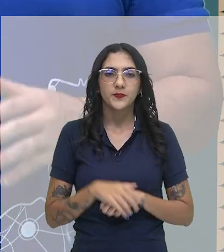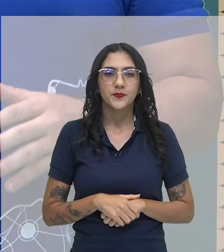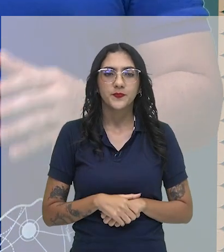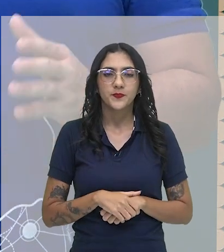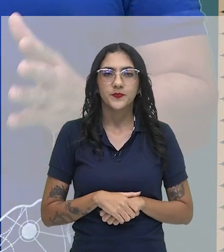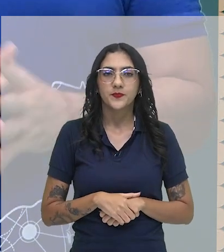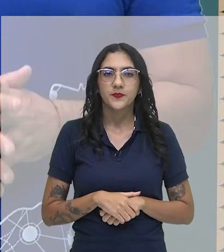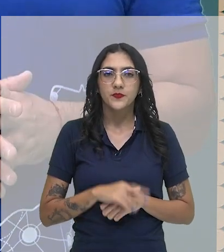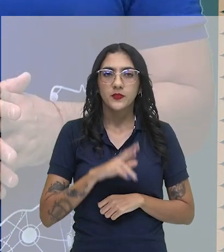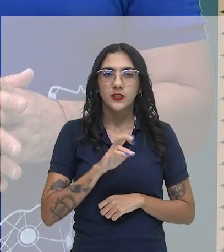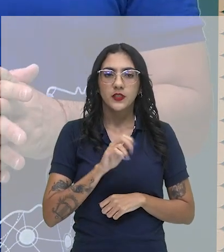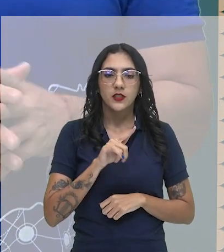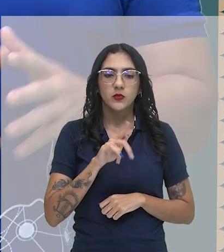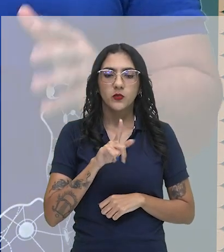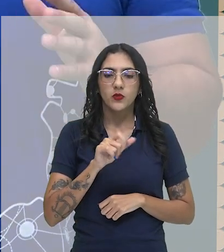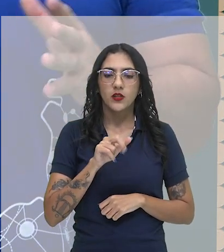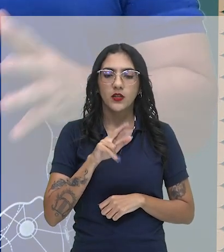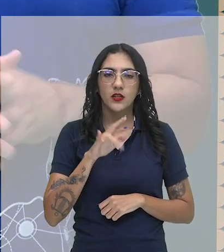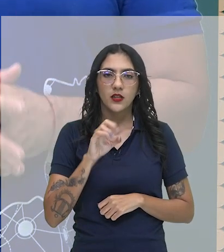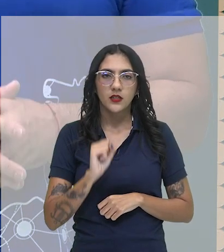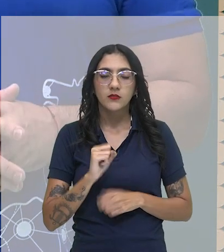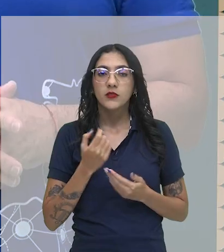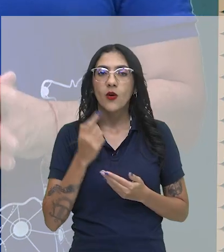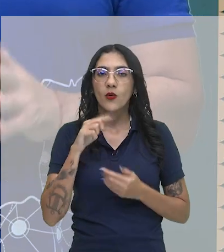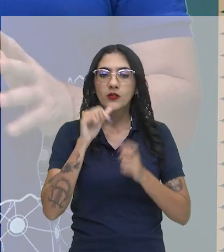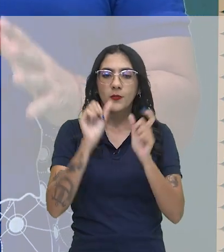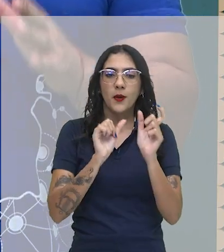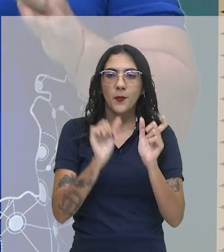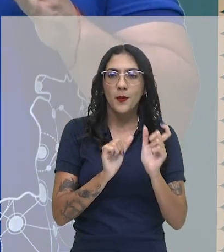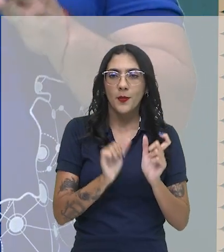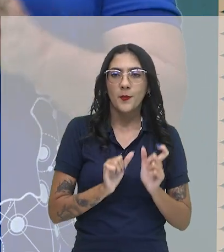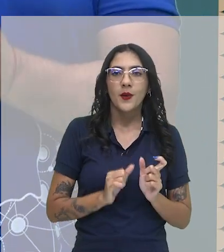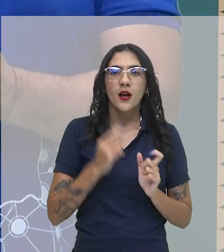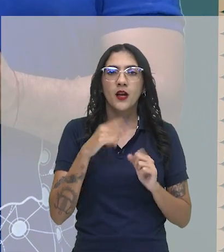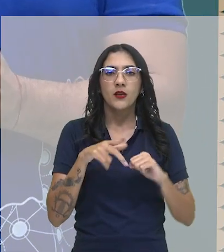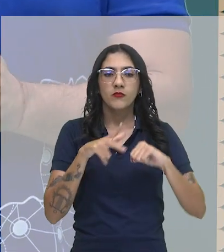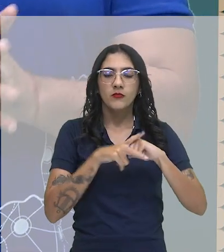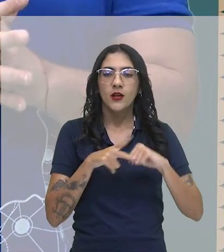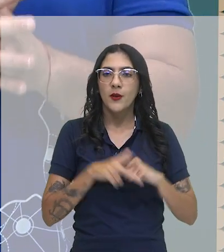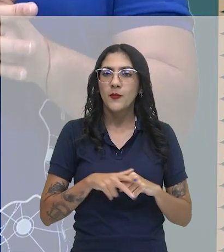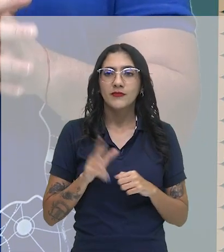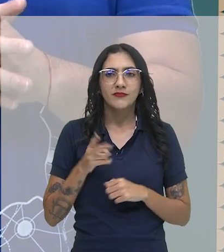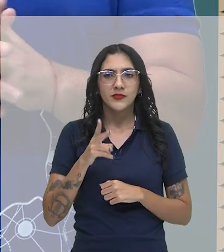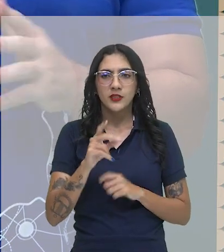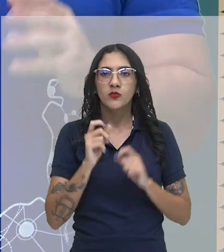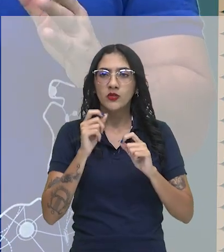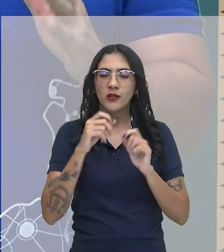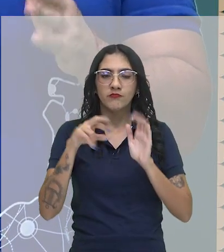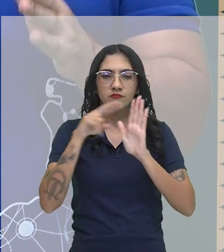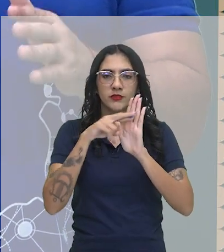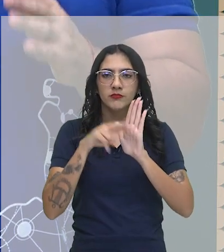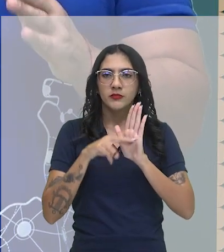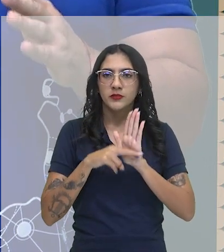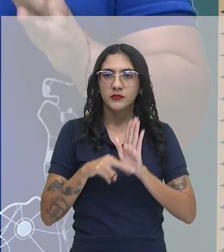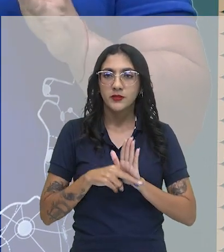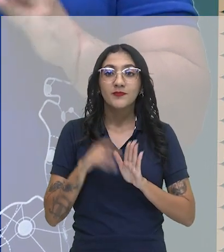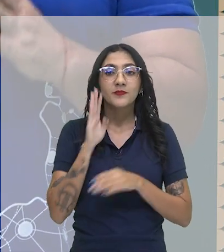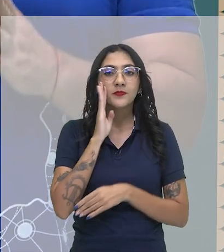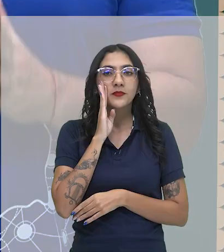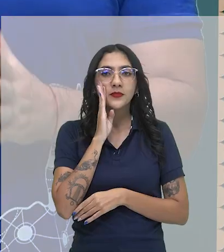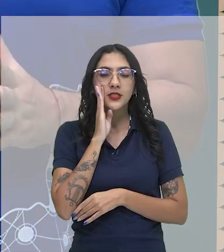os verbos regulares. E esses verbos, eles fazem parte de um padrão de conjunção, especialmente